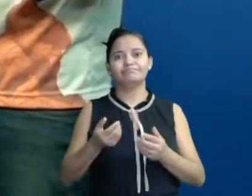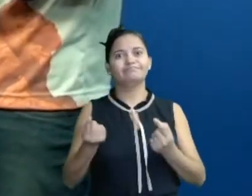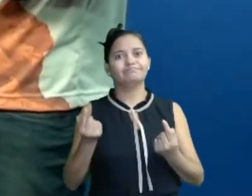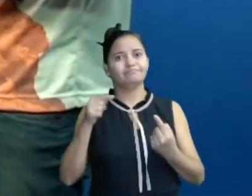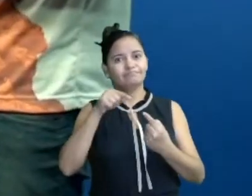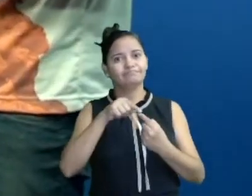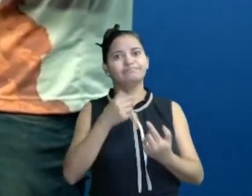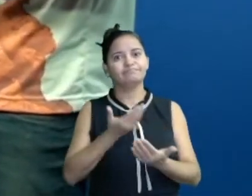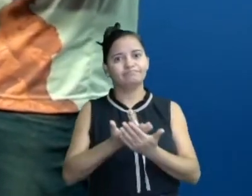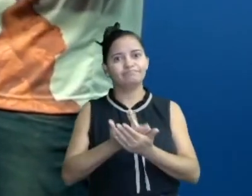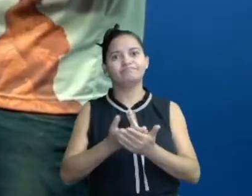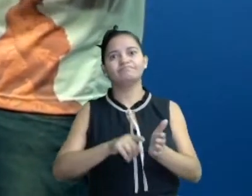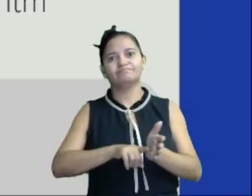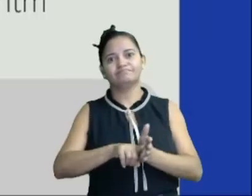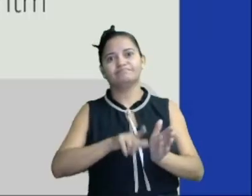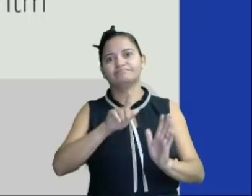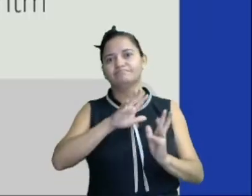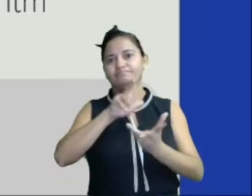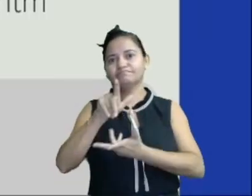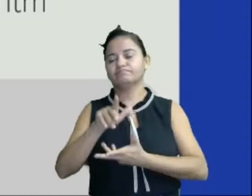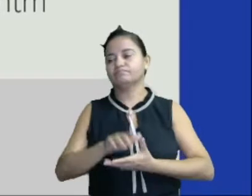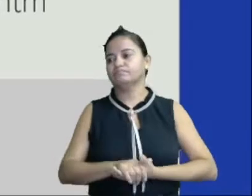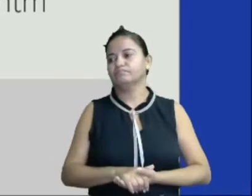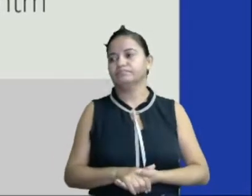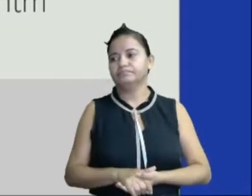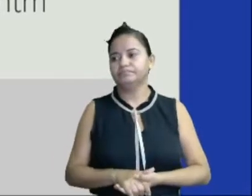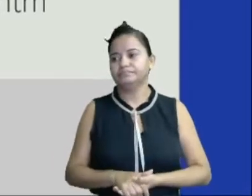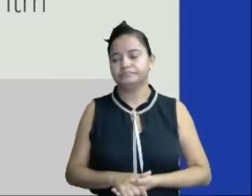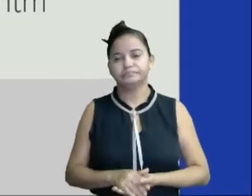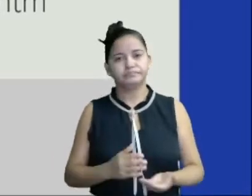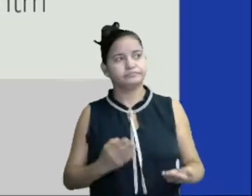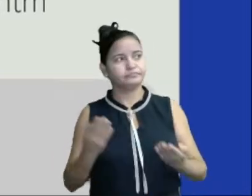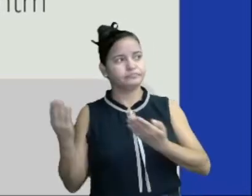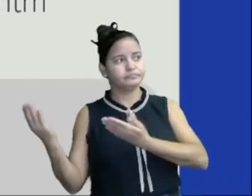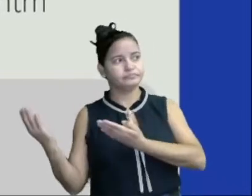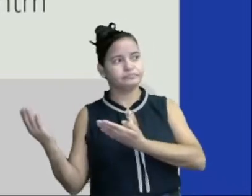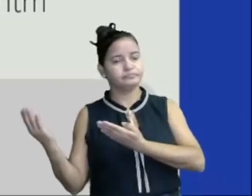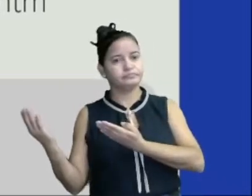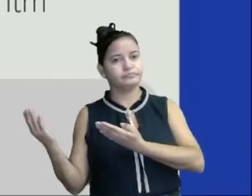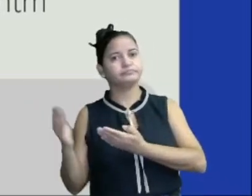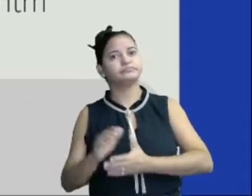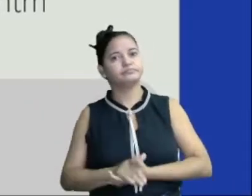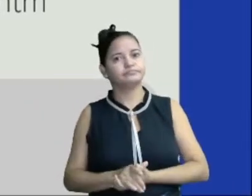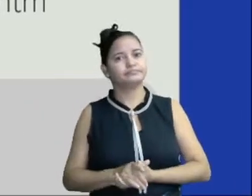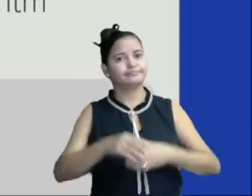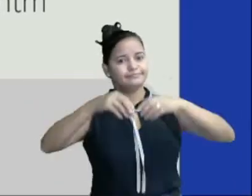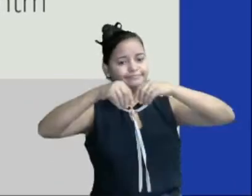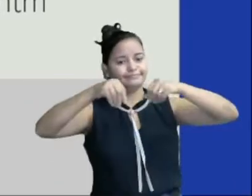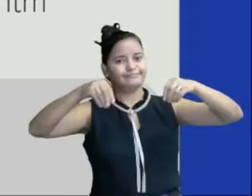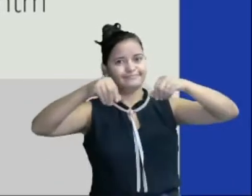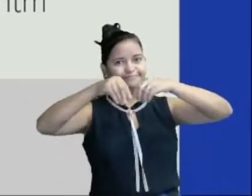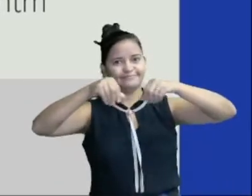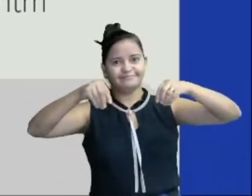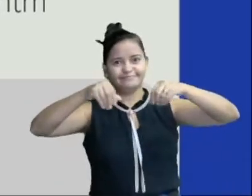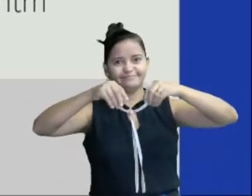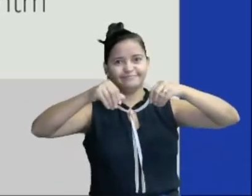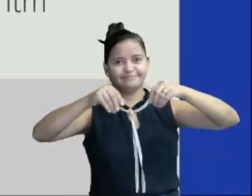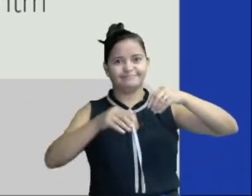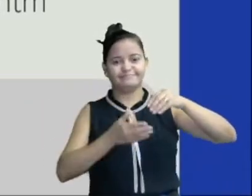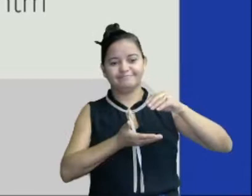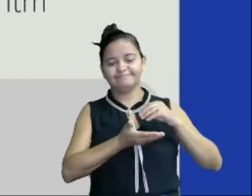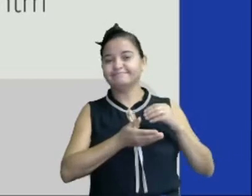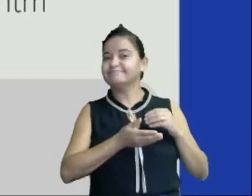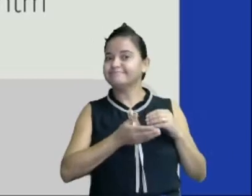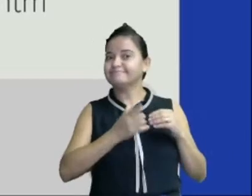nossa aula de geografia. Portanto, graças ao solo, né? Graças ao solo presente na crosta